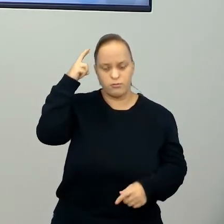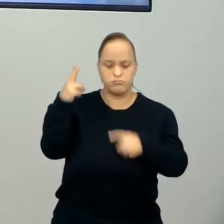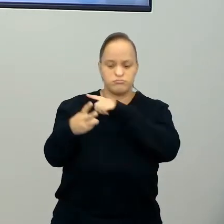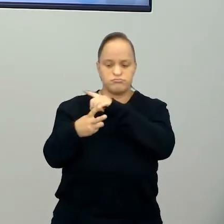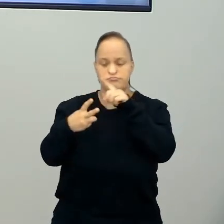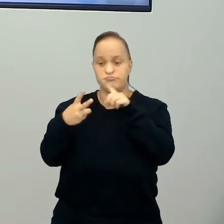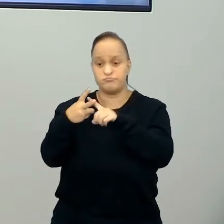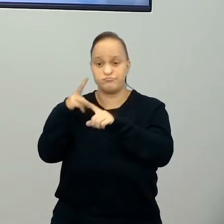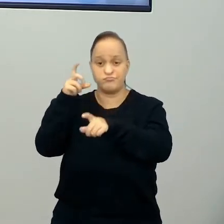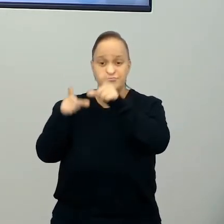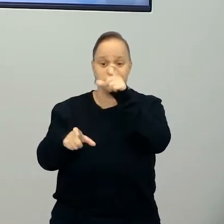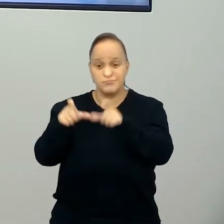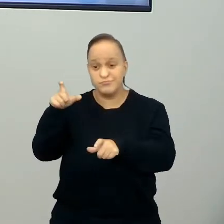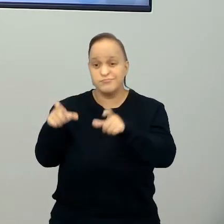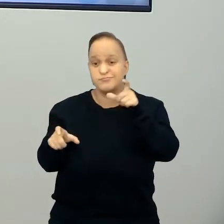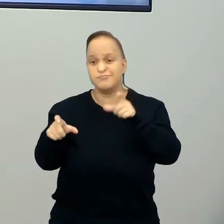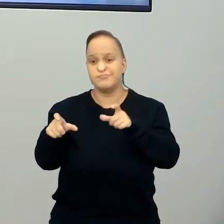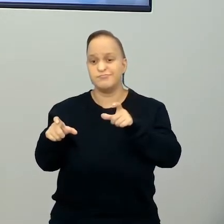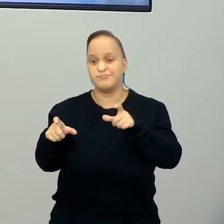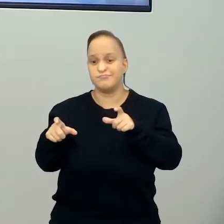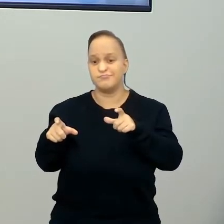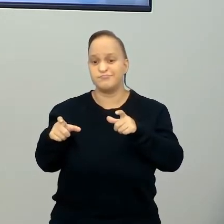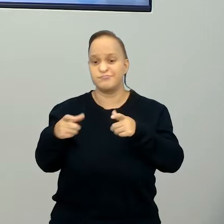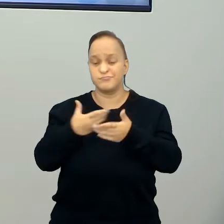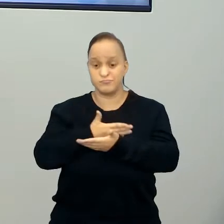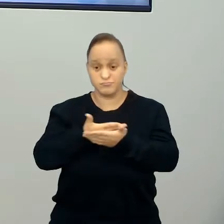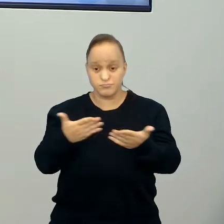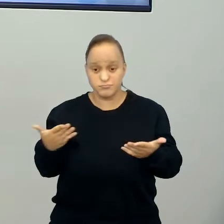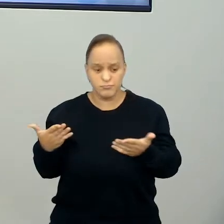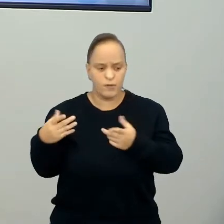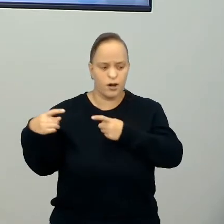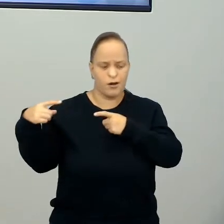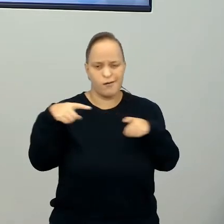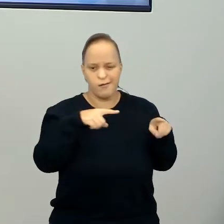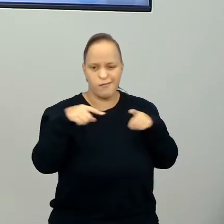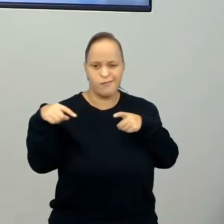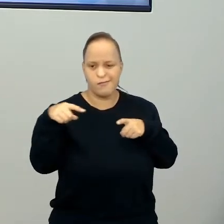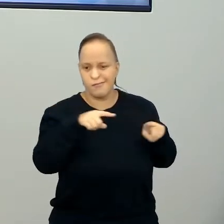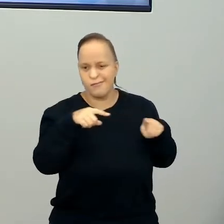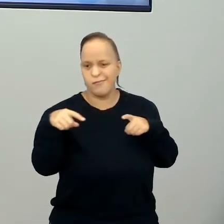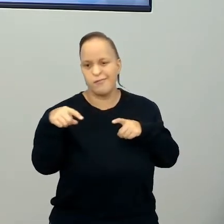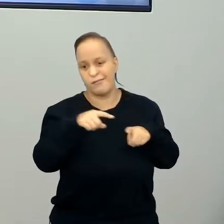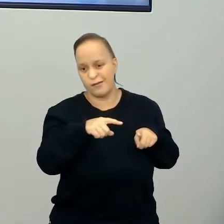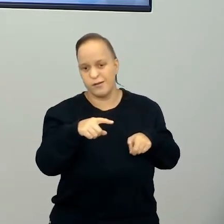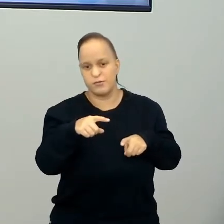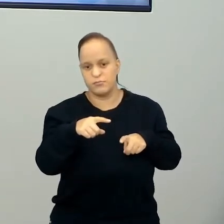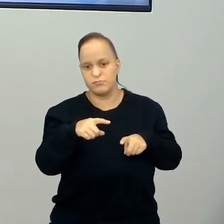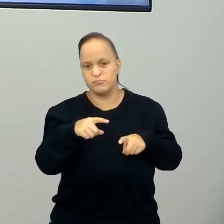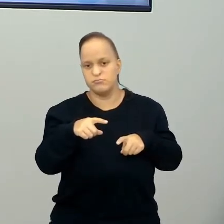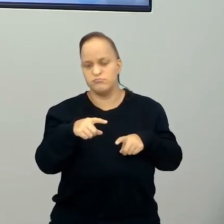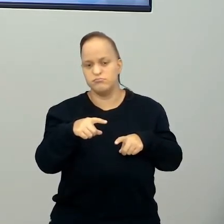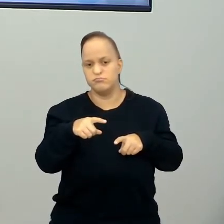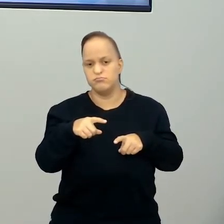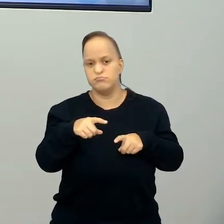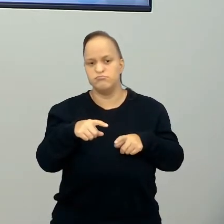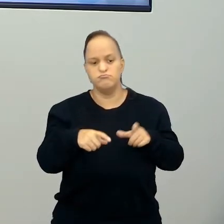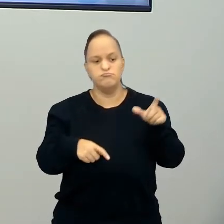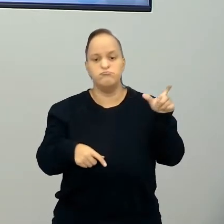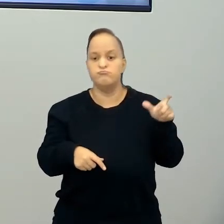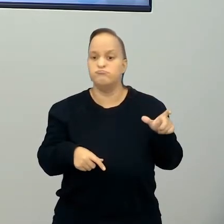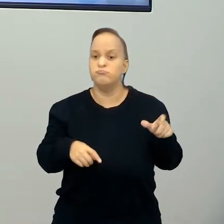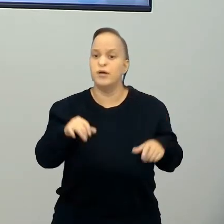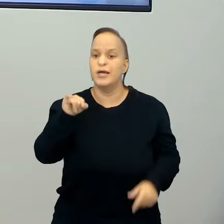Não só de nós mesmos. E principalmente quando a gente pensa que a identidade ela vai ser simplesmente